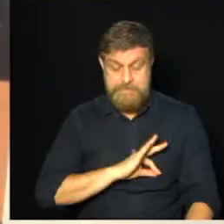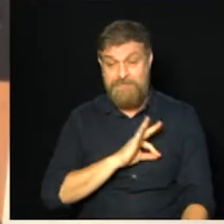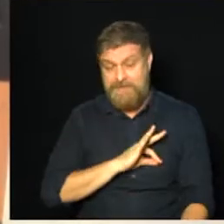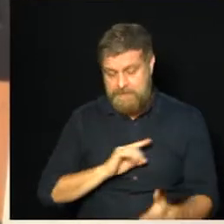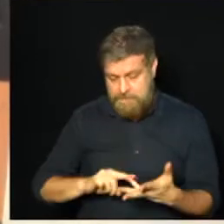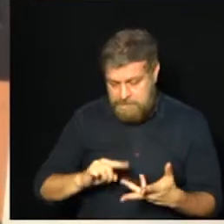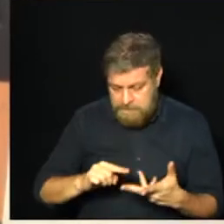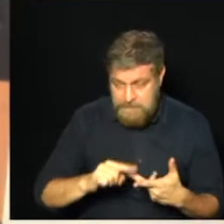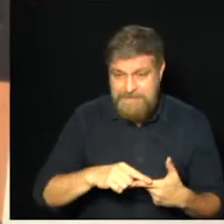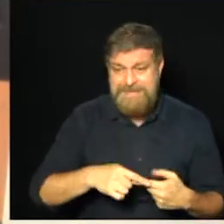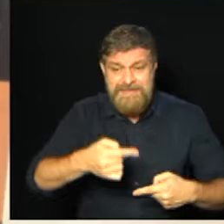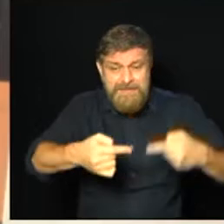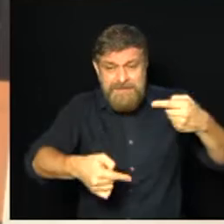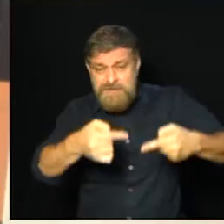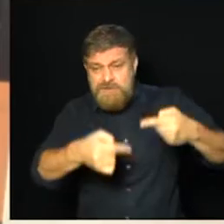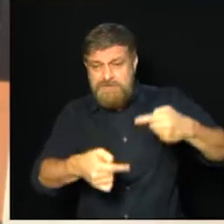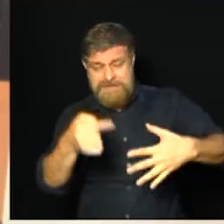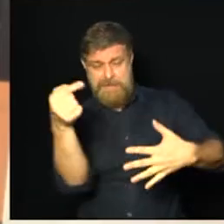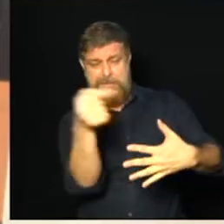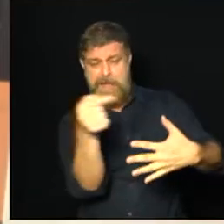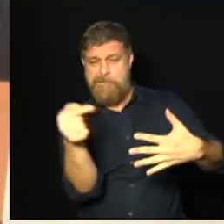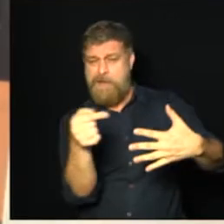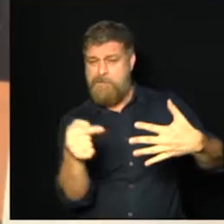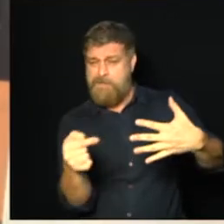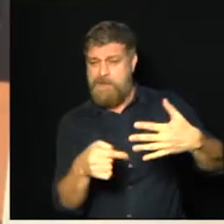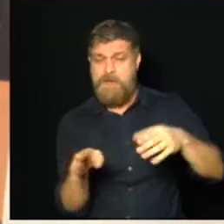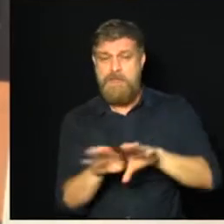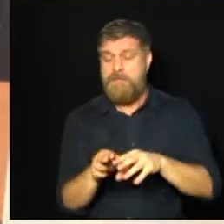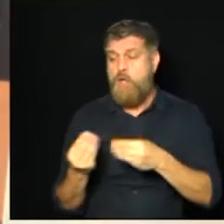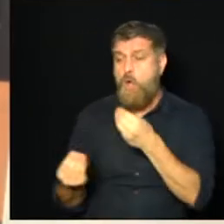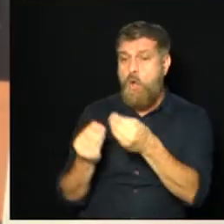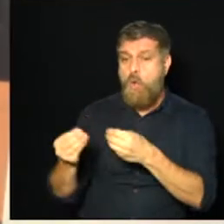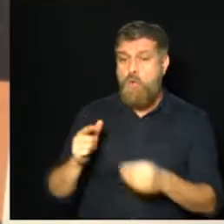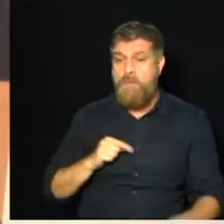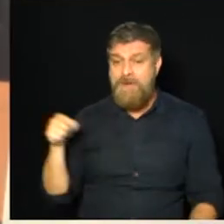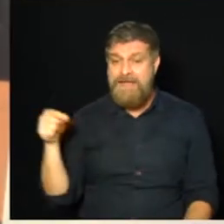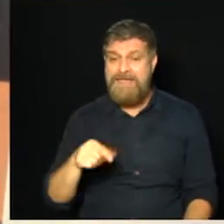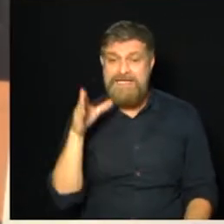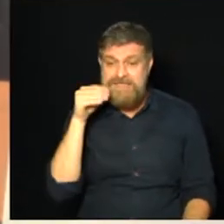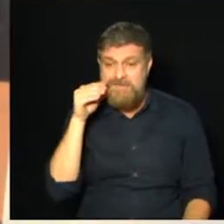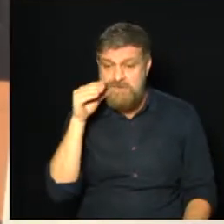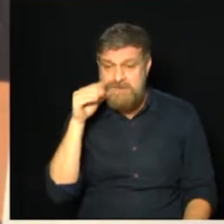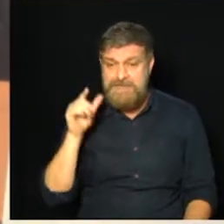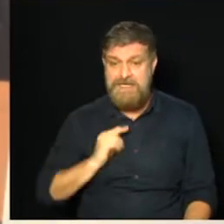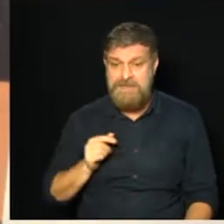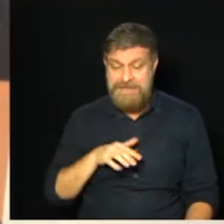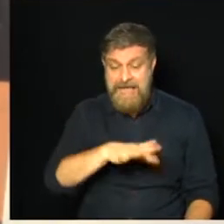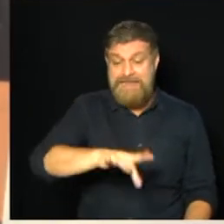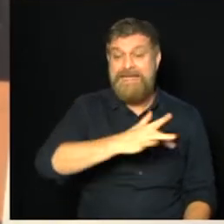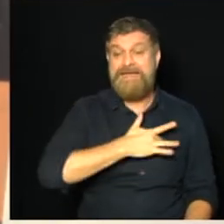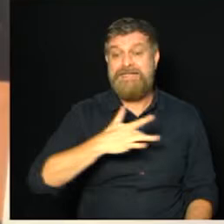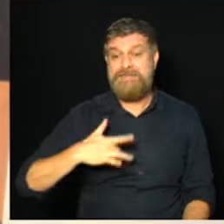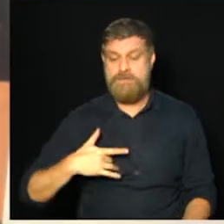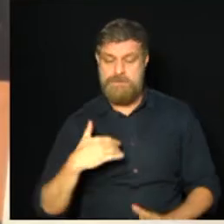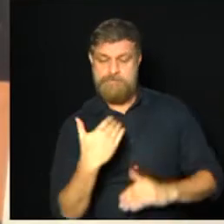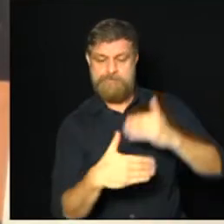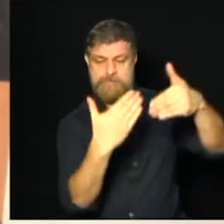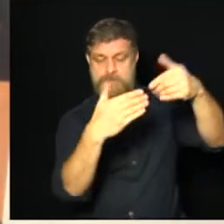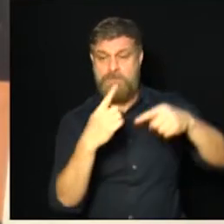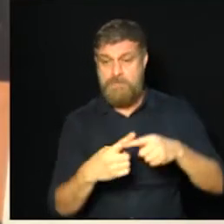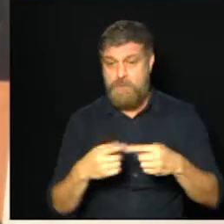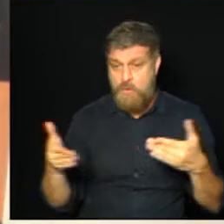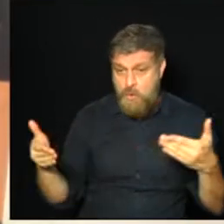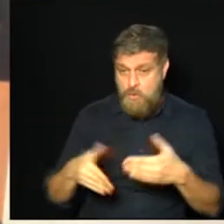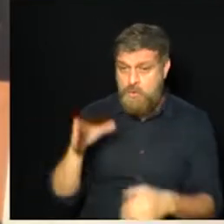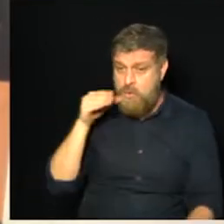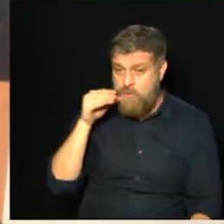está discutindo outras coisas, inclusive o olhar que tem que ser feito para essa carreira, por serem profissionais de saúde, porque hoje o município tem uma